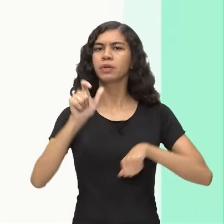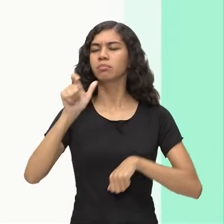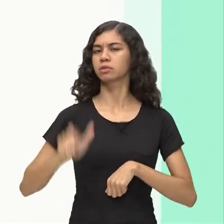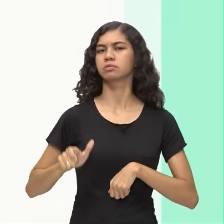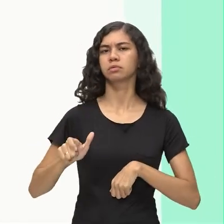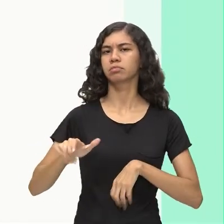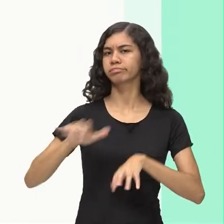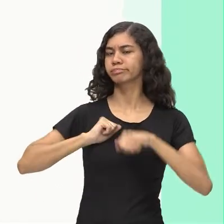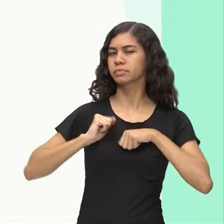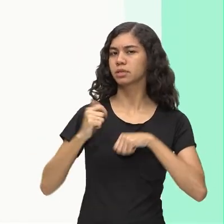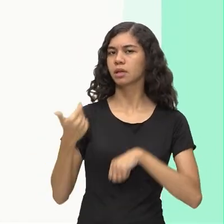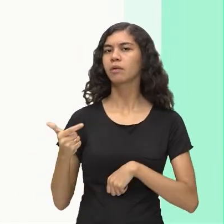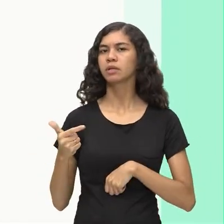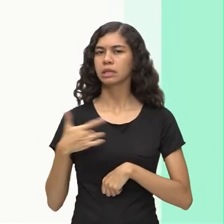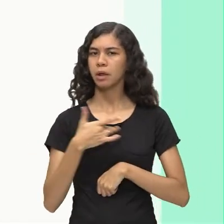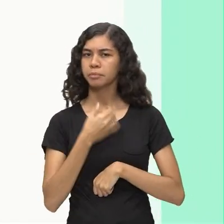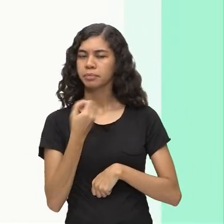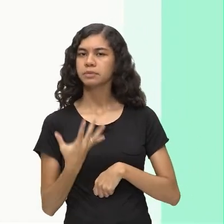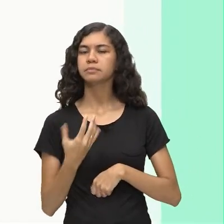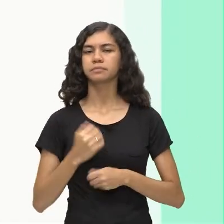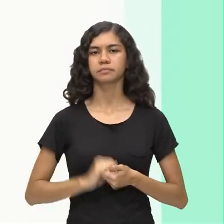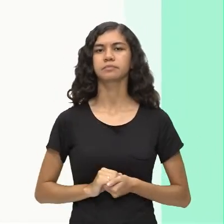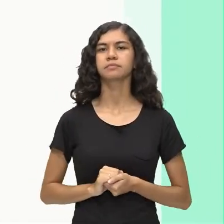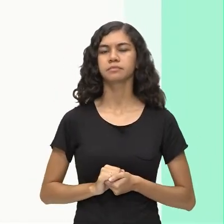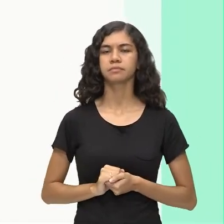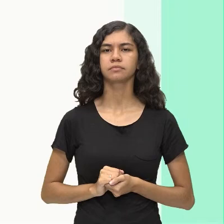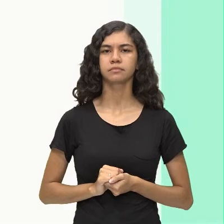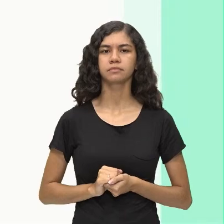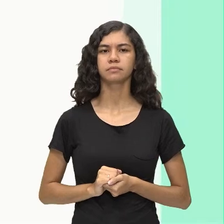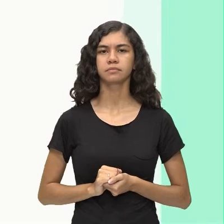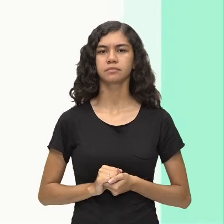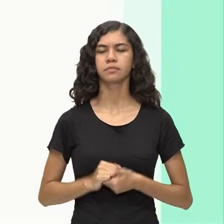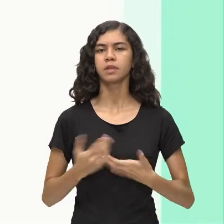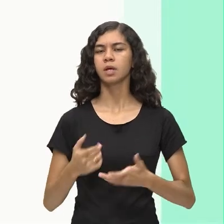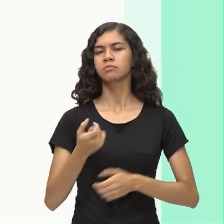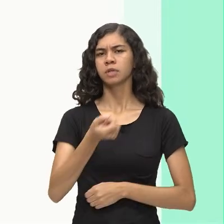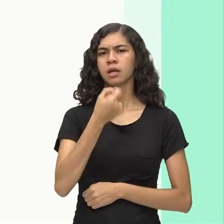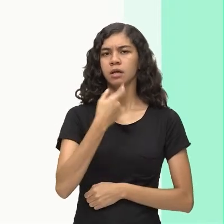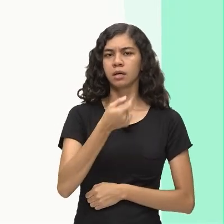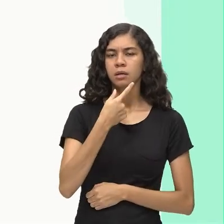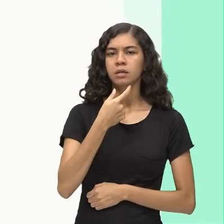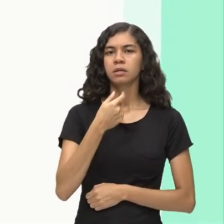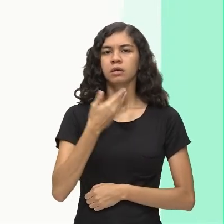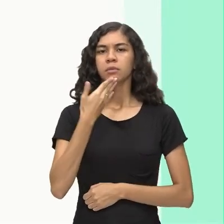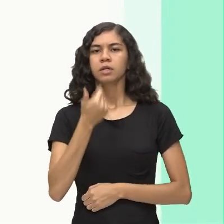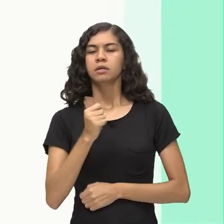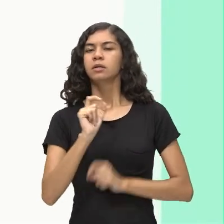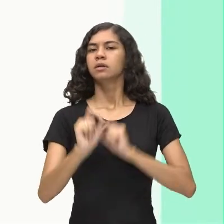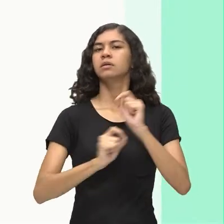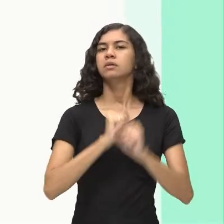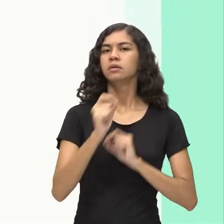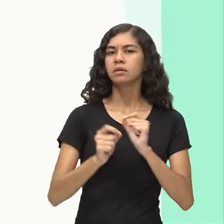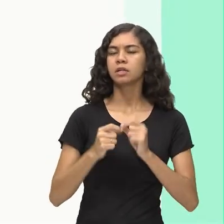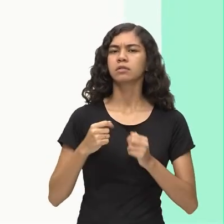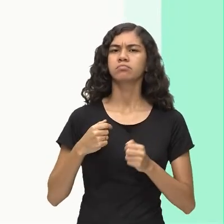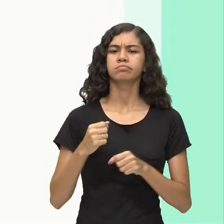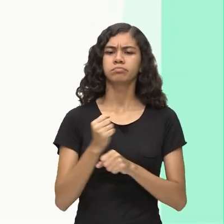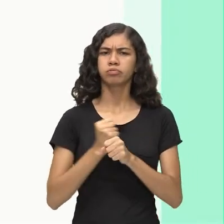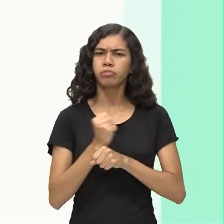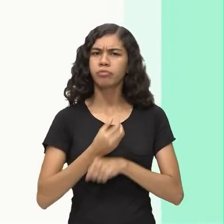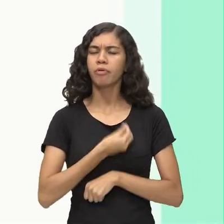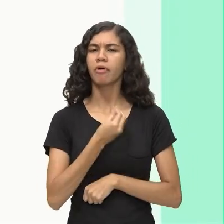estão infectadas, tá? Então, o medicamento antirretroviral, ele vai aumentar o nível de vida, né, a sobrevida